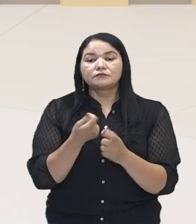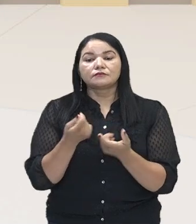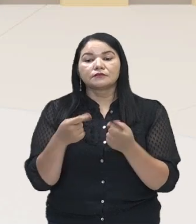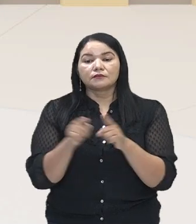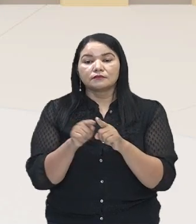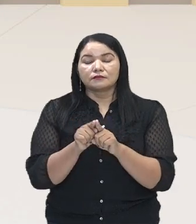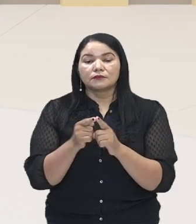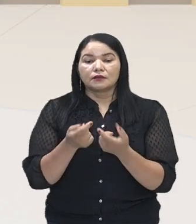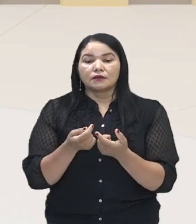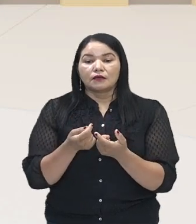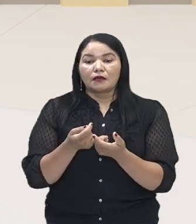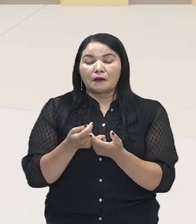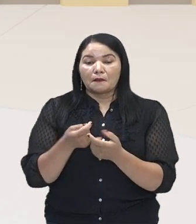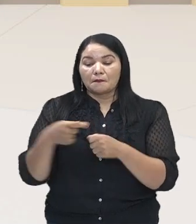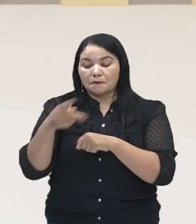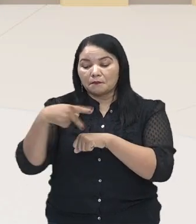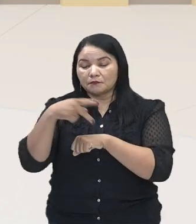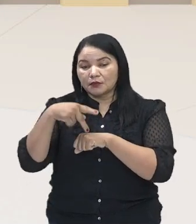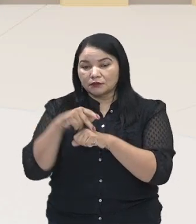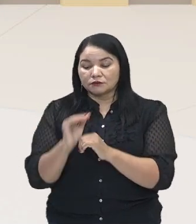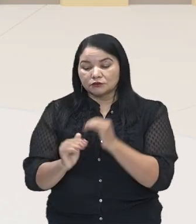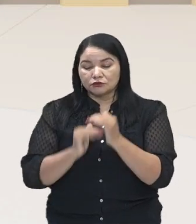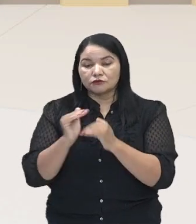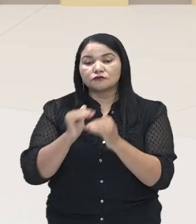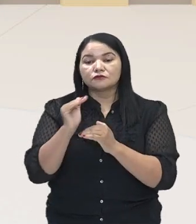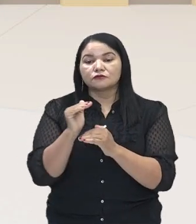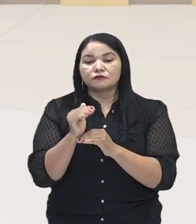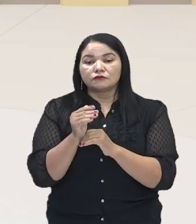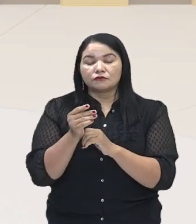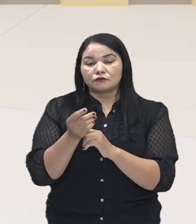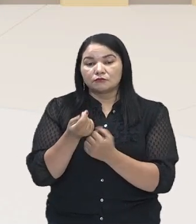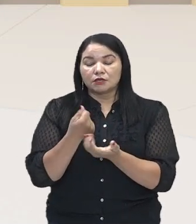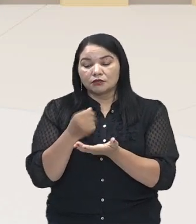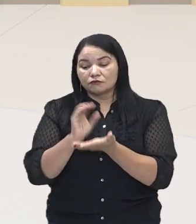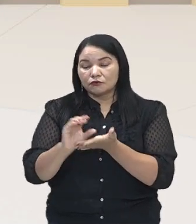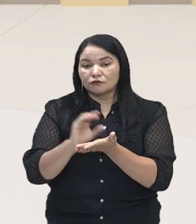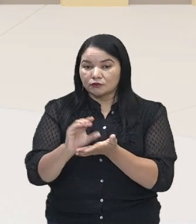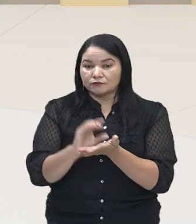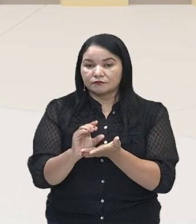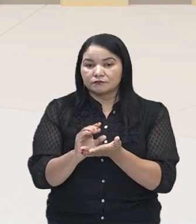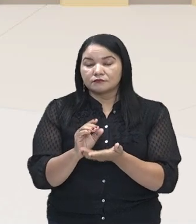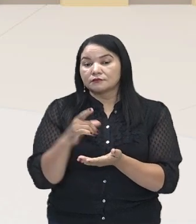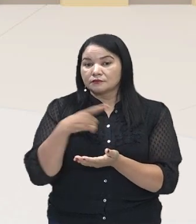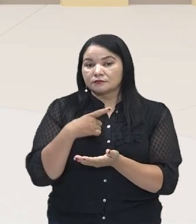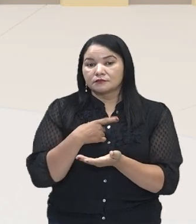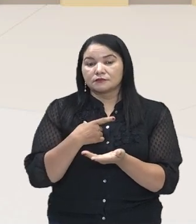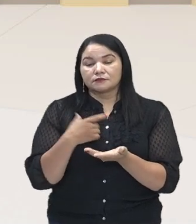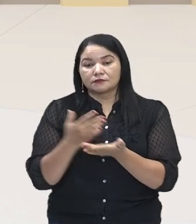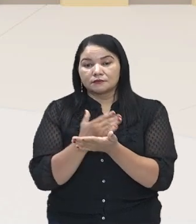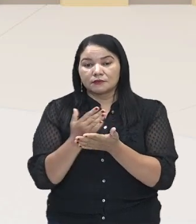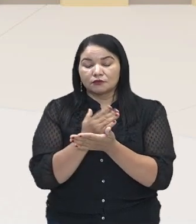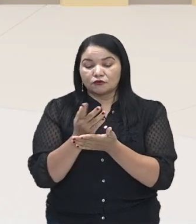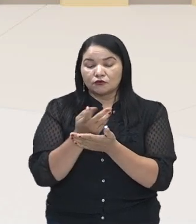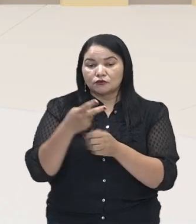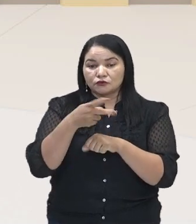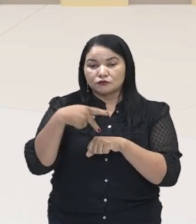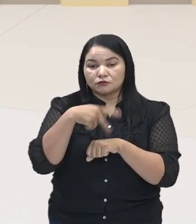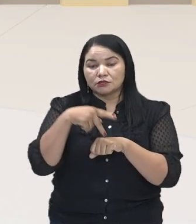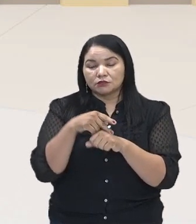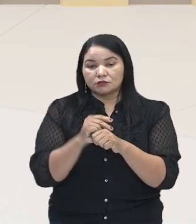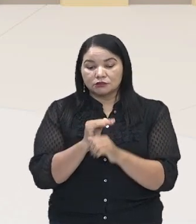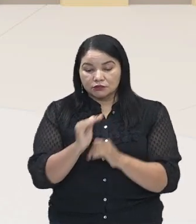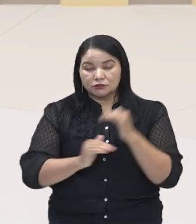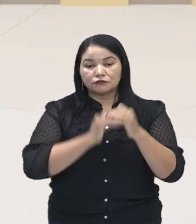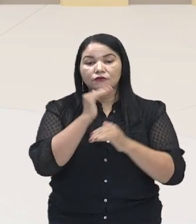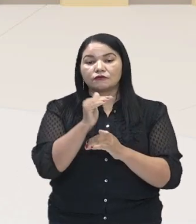recursos financeiros para os países em desenvolvimento. Então existe um aporte dos países desenvolvidos para